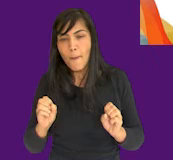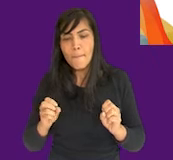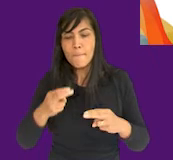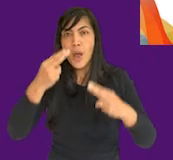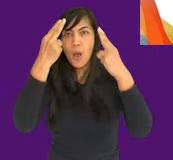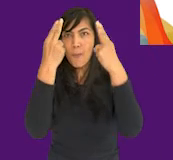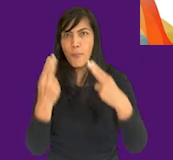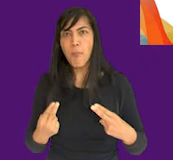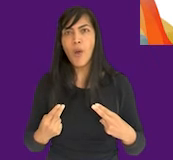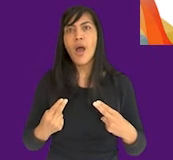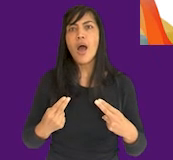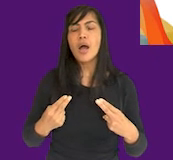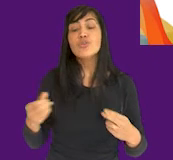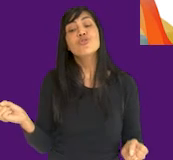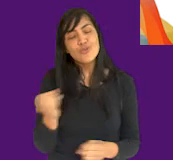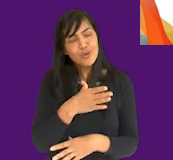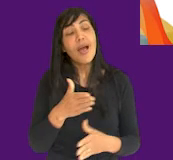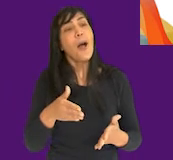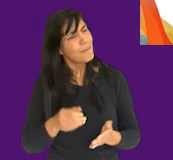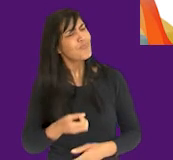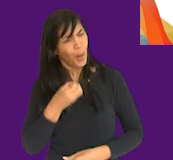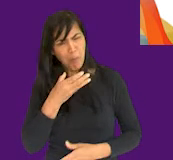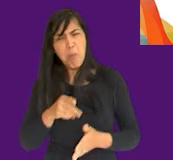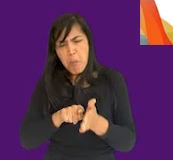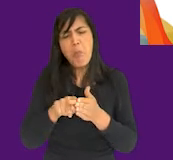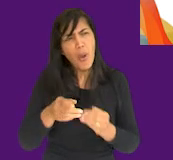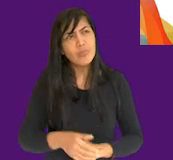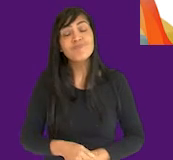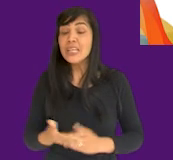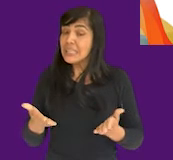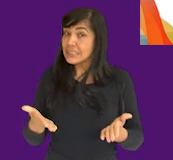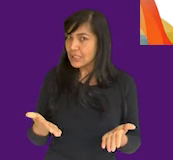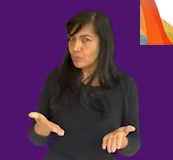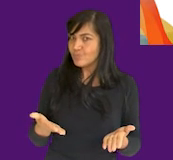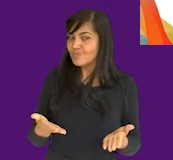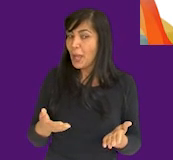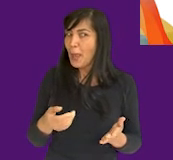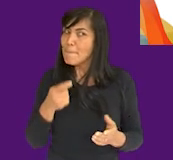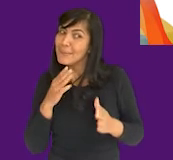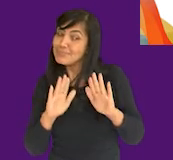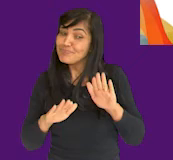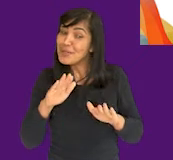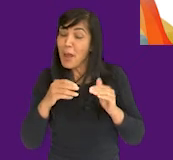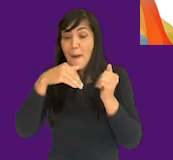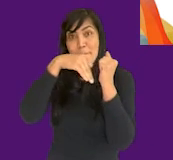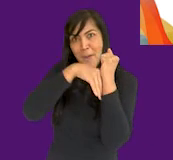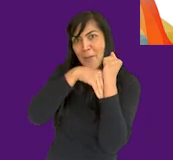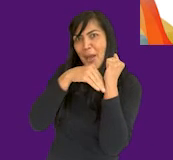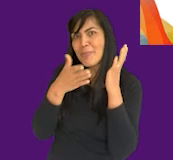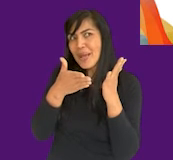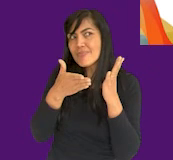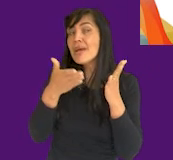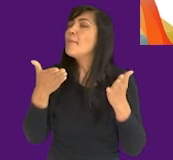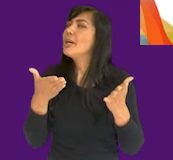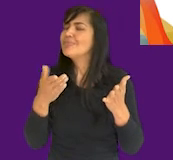esse programa das Olímpiadas de inovação Boa pergunta e digamos que uma receita secreta né Mas na verdade